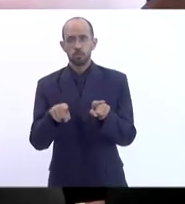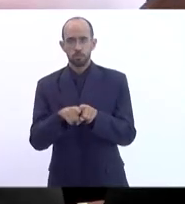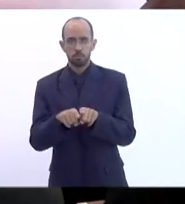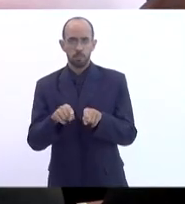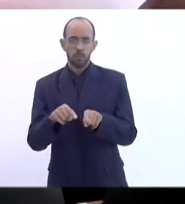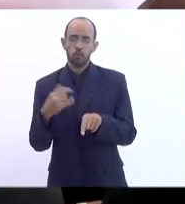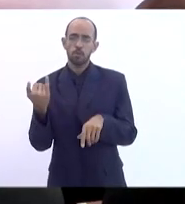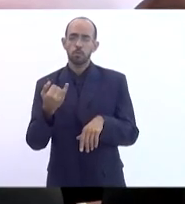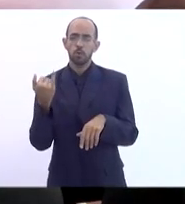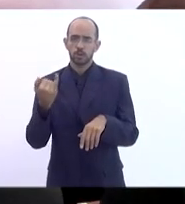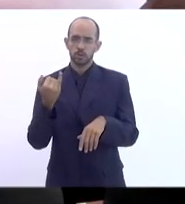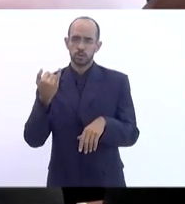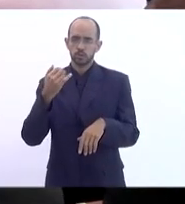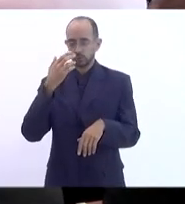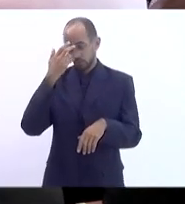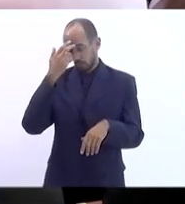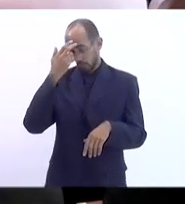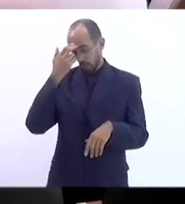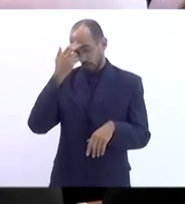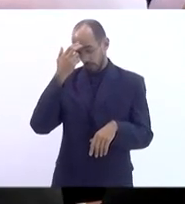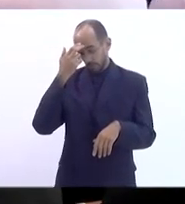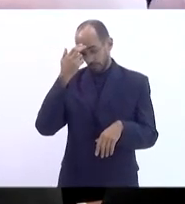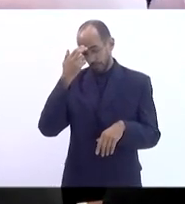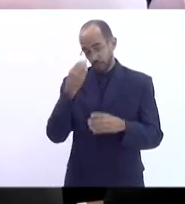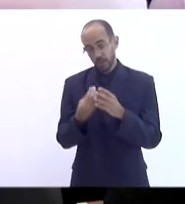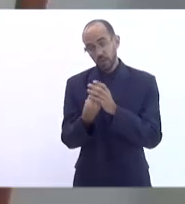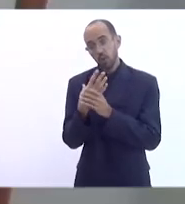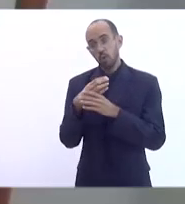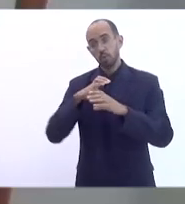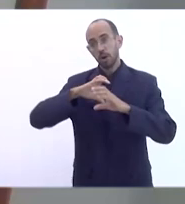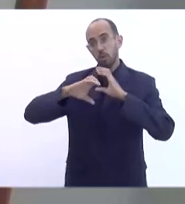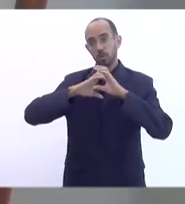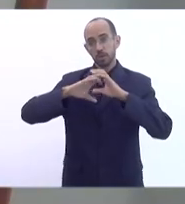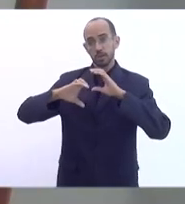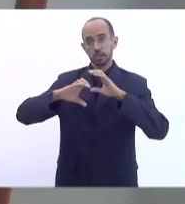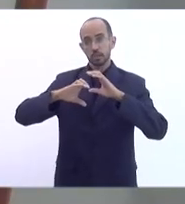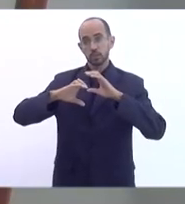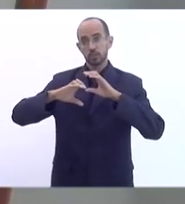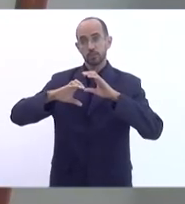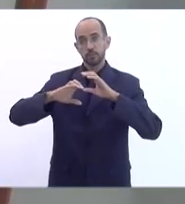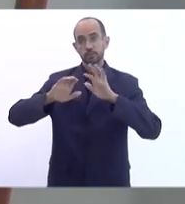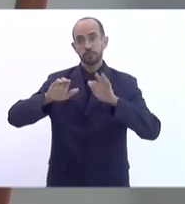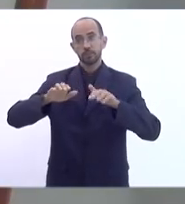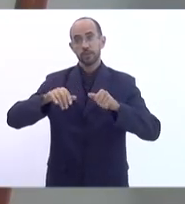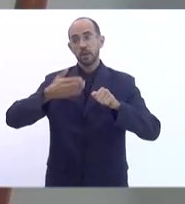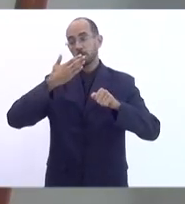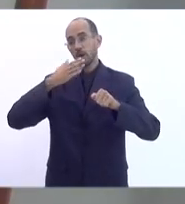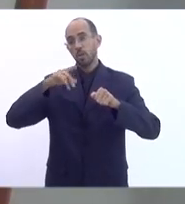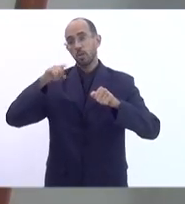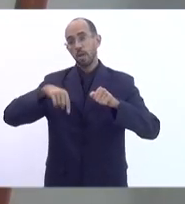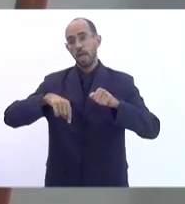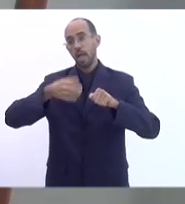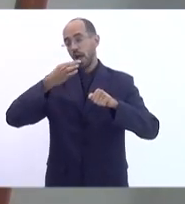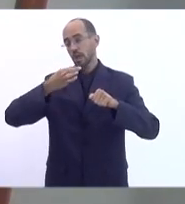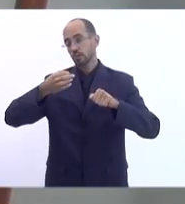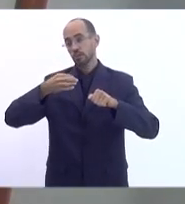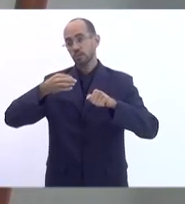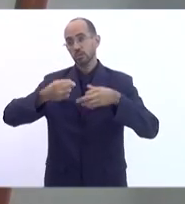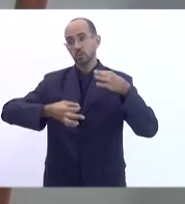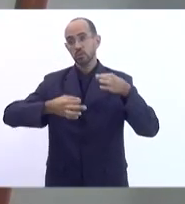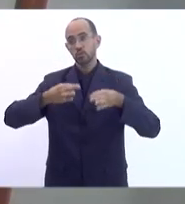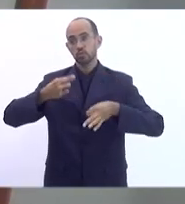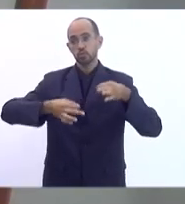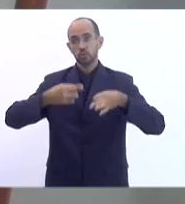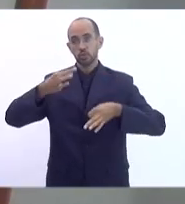carros né se estabelecer um canal de diálogo Qual é a ponderação jurídica que nós estamos fazendo aqui